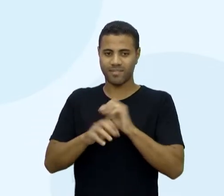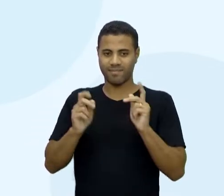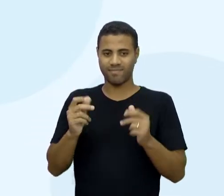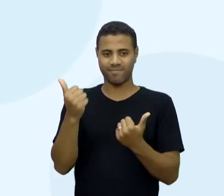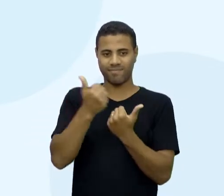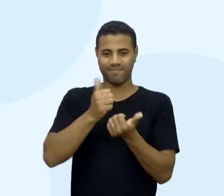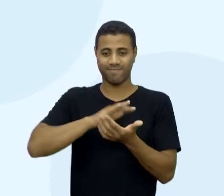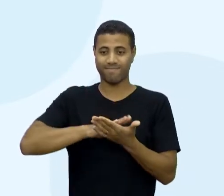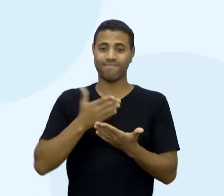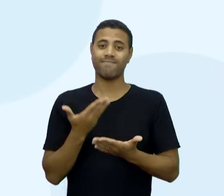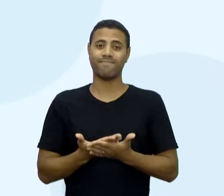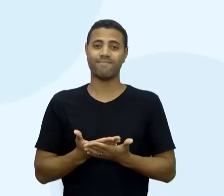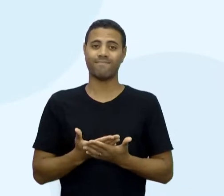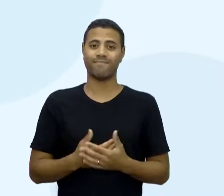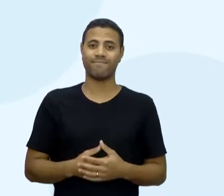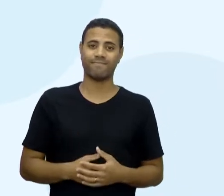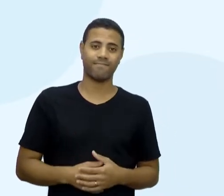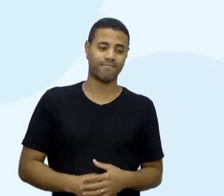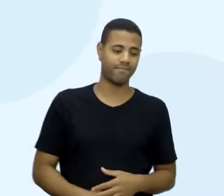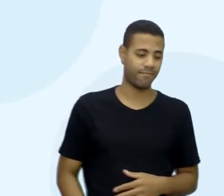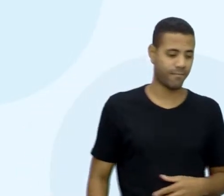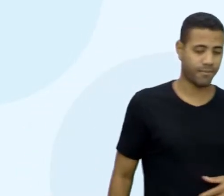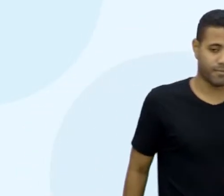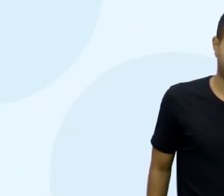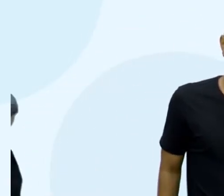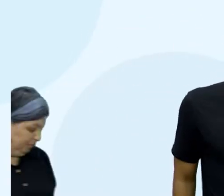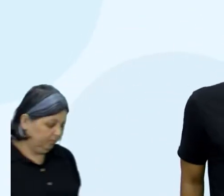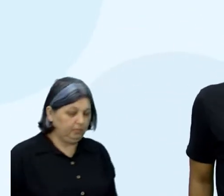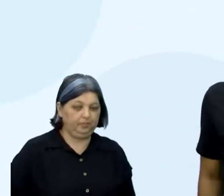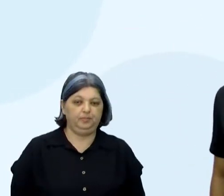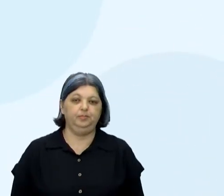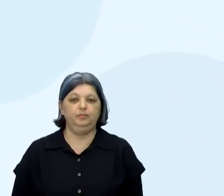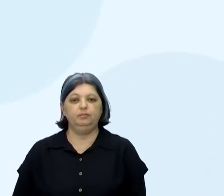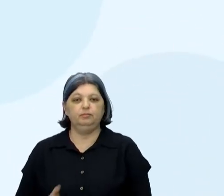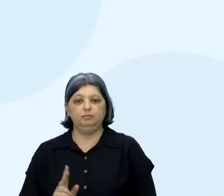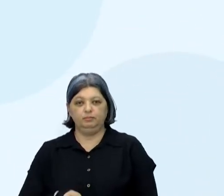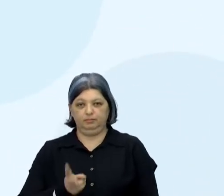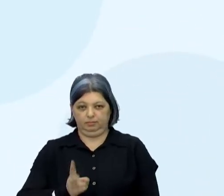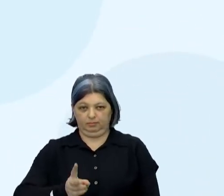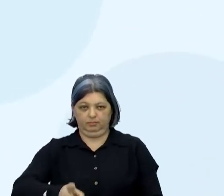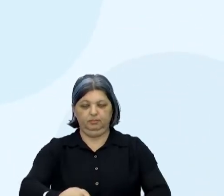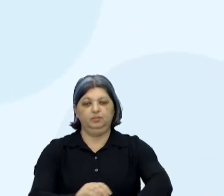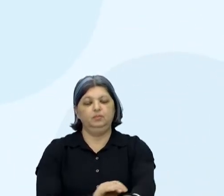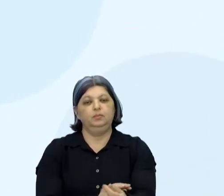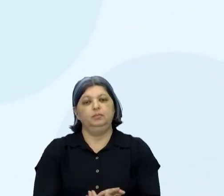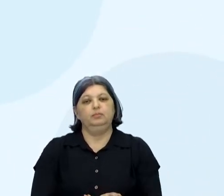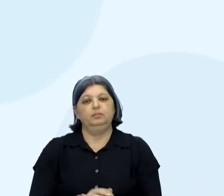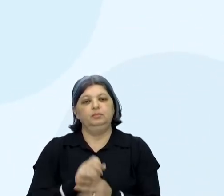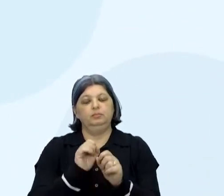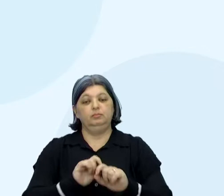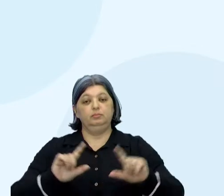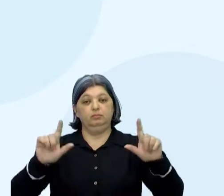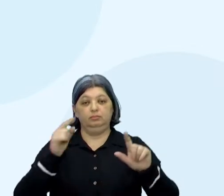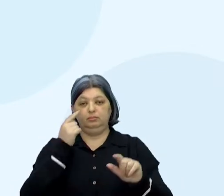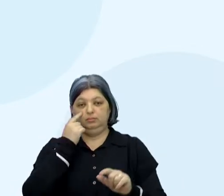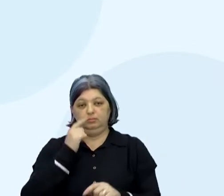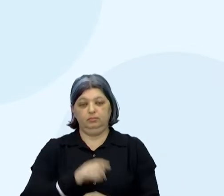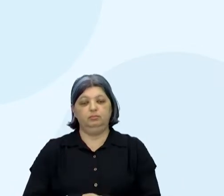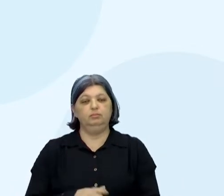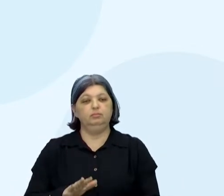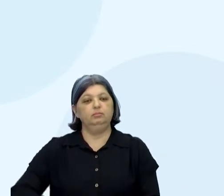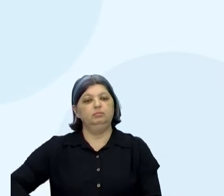históricos deste museu. Bem, avançando mais um pouquinho na nossa telinha, nós temos a área